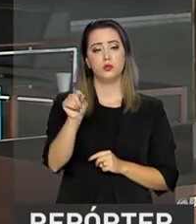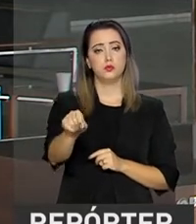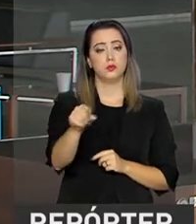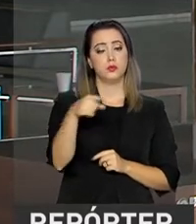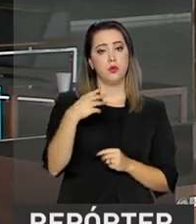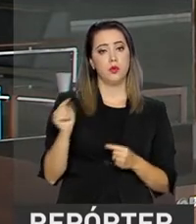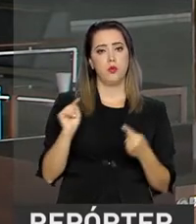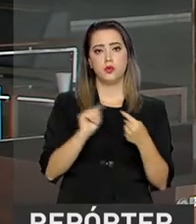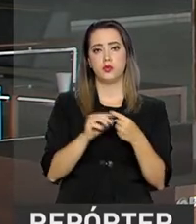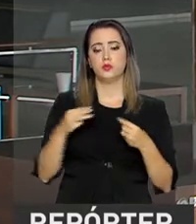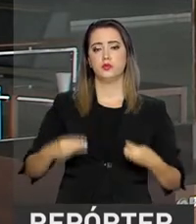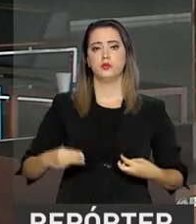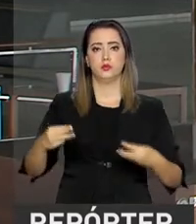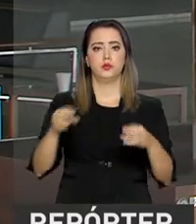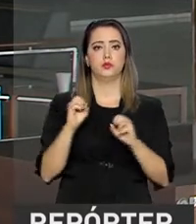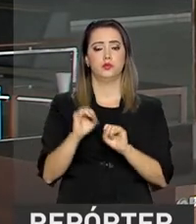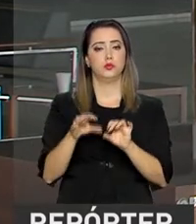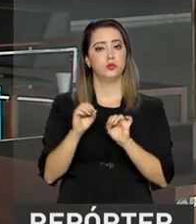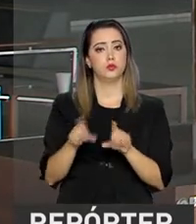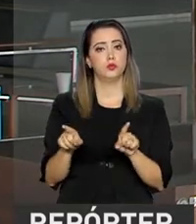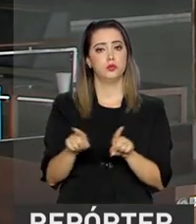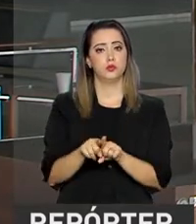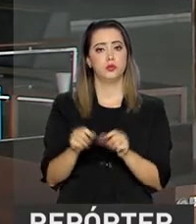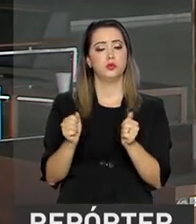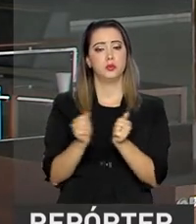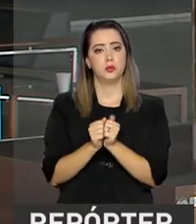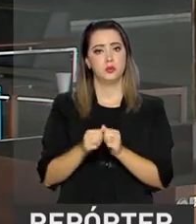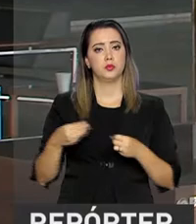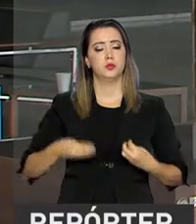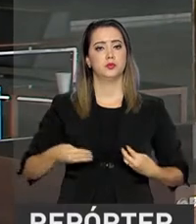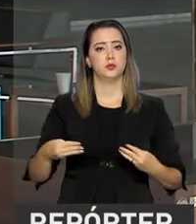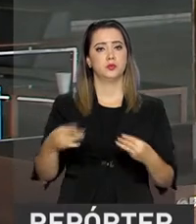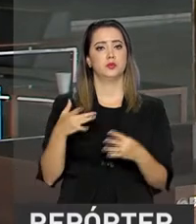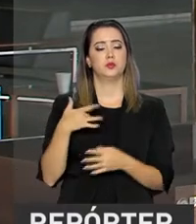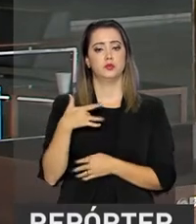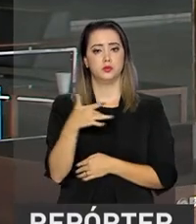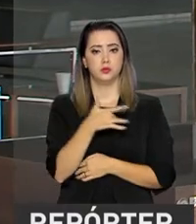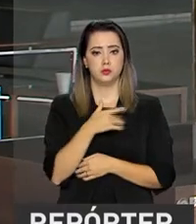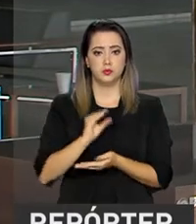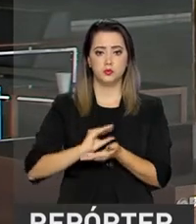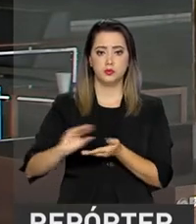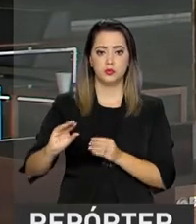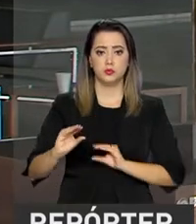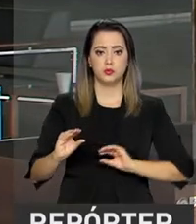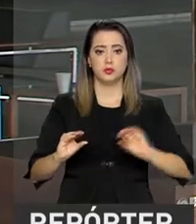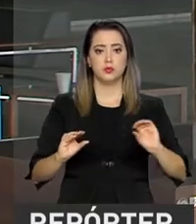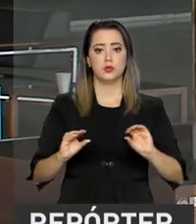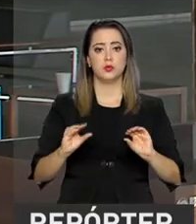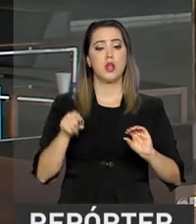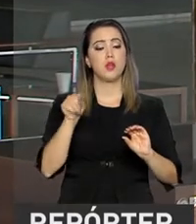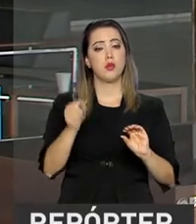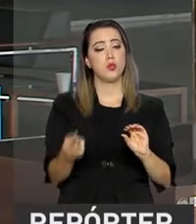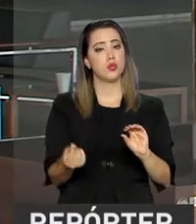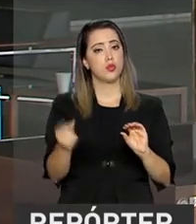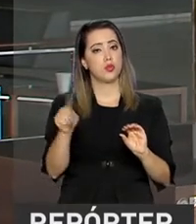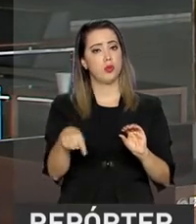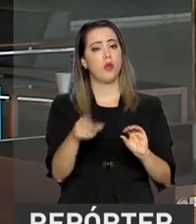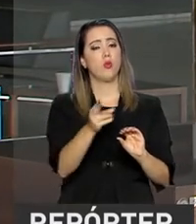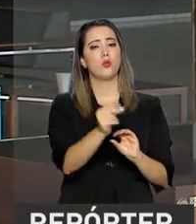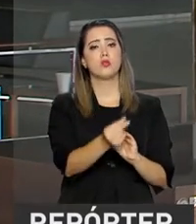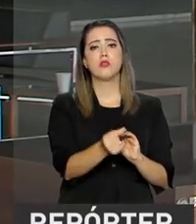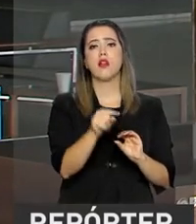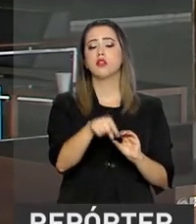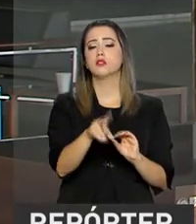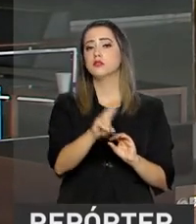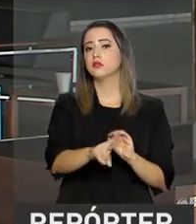ministério da educação e do ministério da saúde que fazem o repasse desses recursos é que eles sejam utilizados em